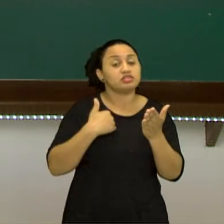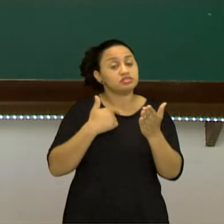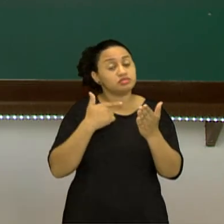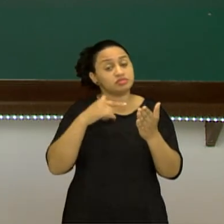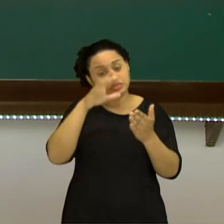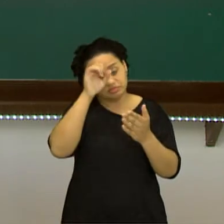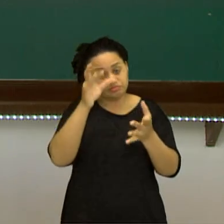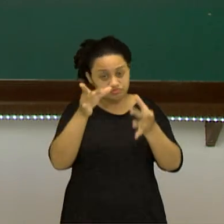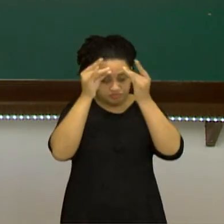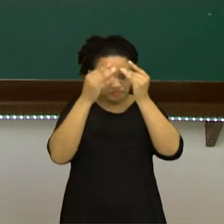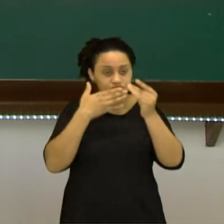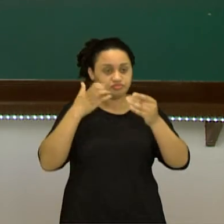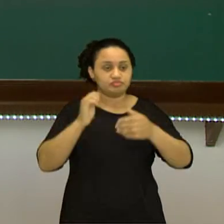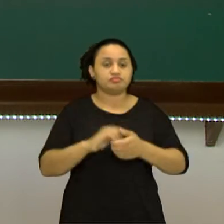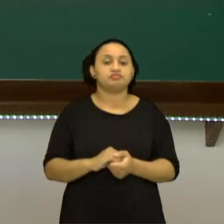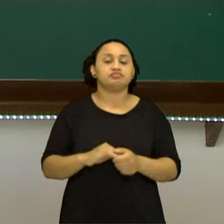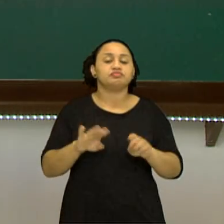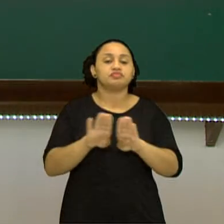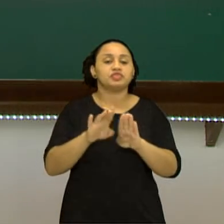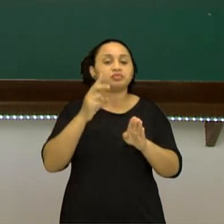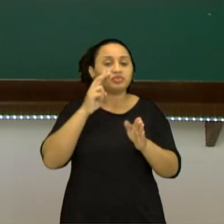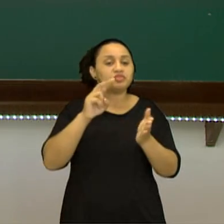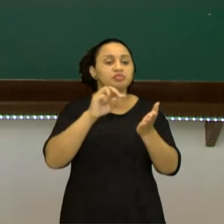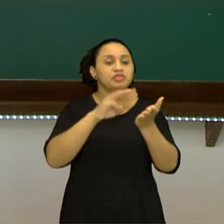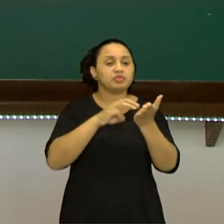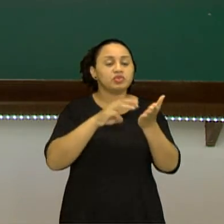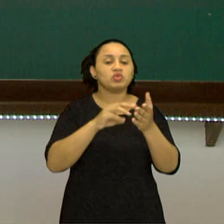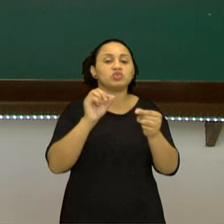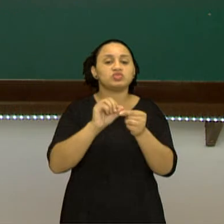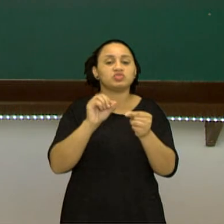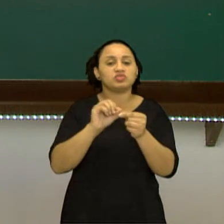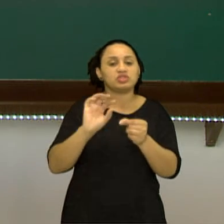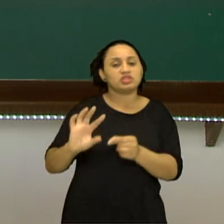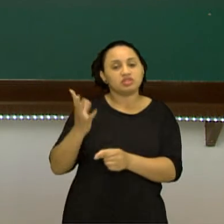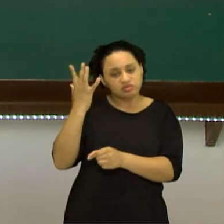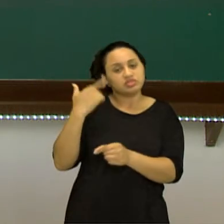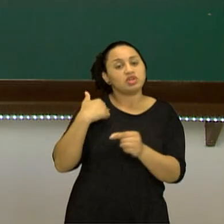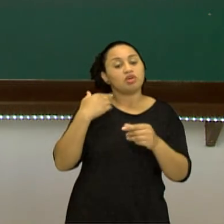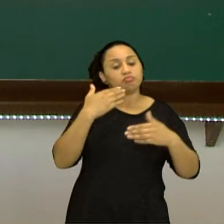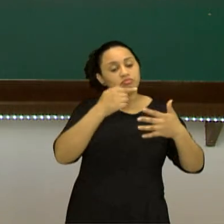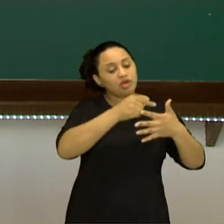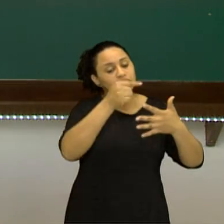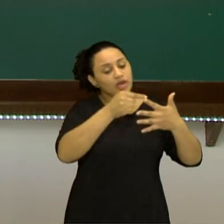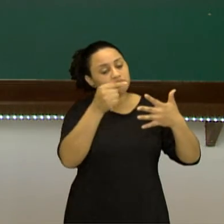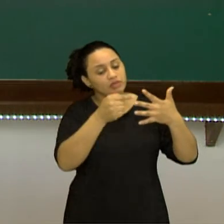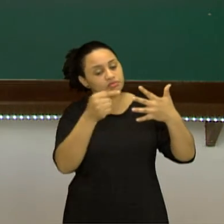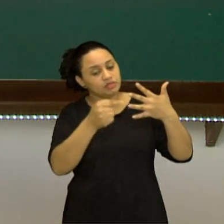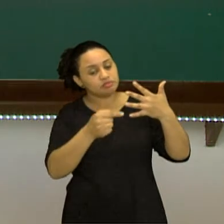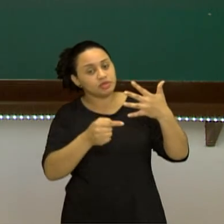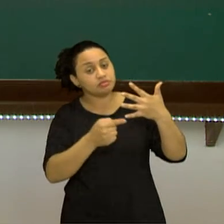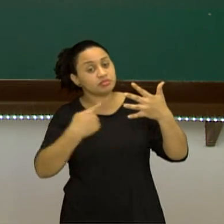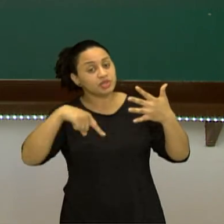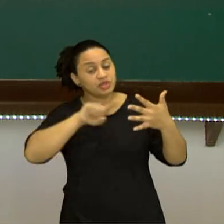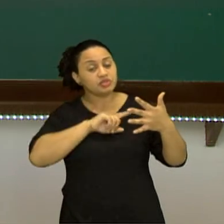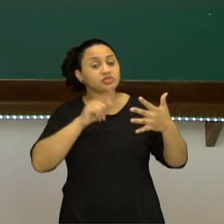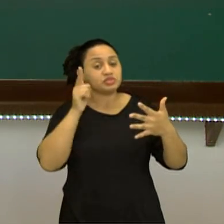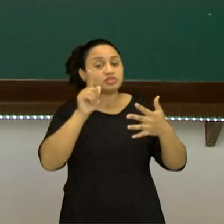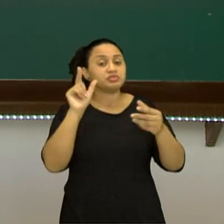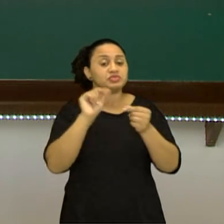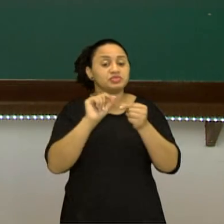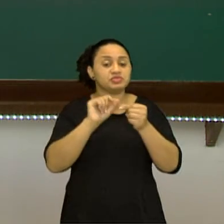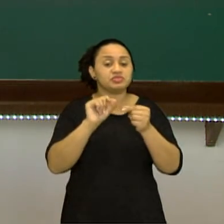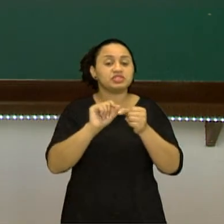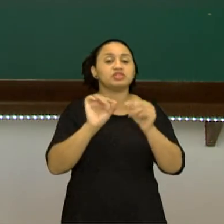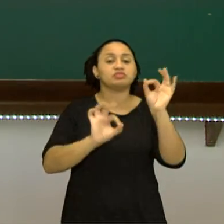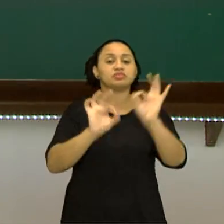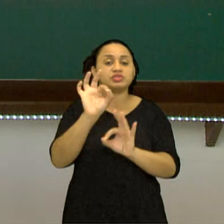colégio. Também vimos a metodologia do fazer acontecer, os passos dessa metodologia para que a gente faça, né, uma